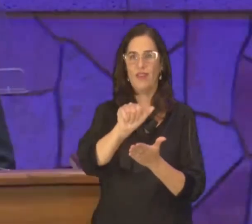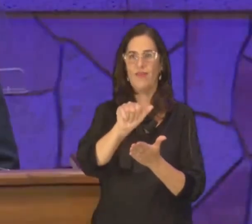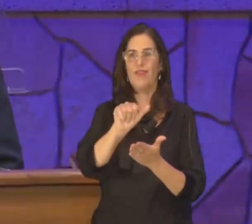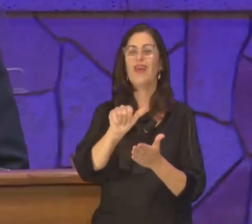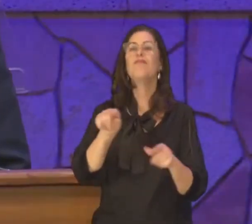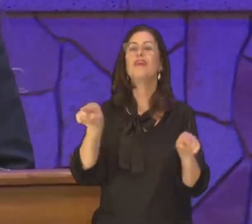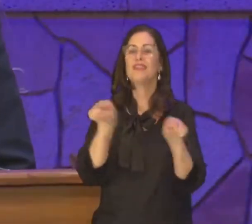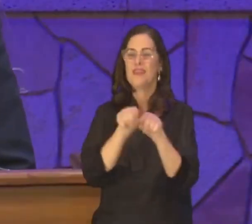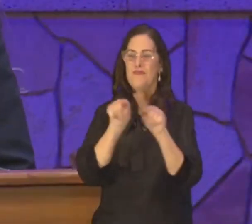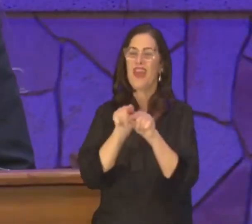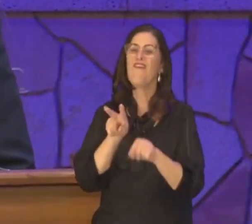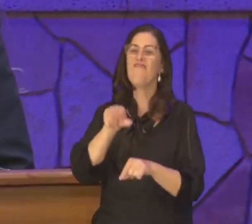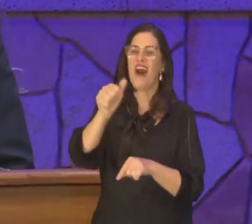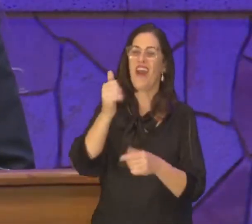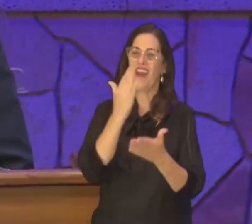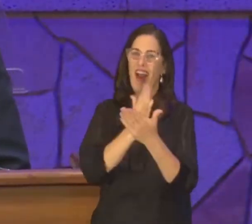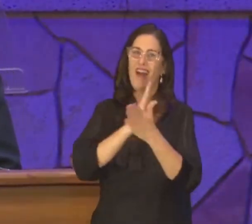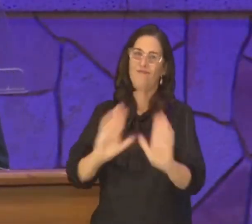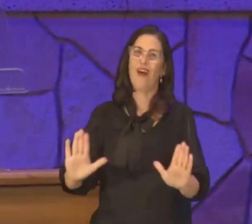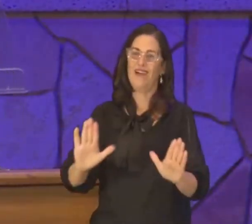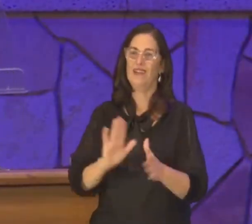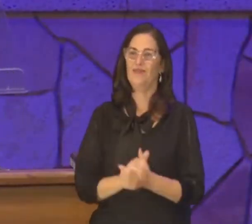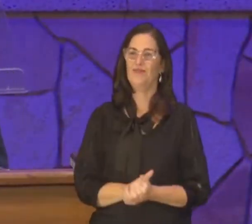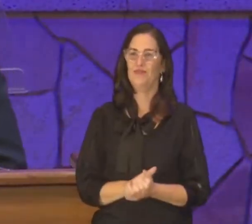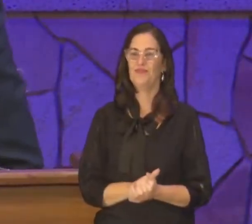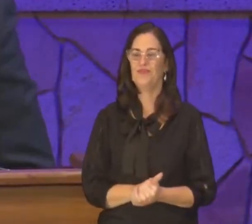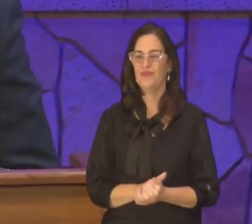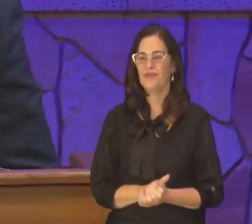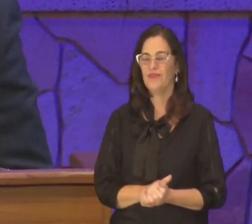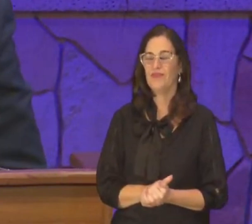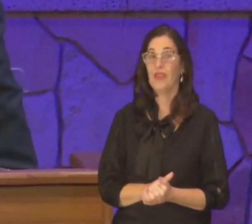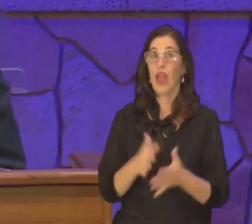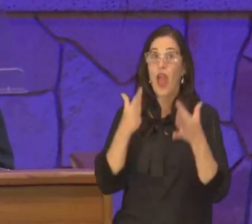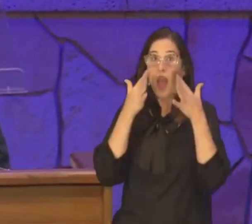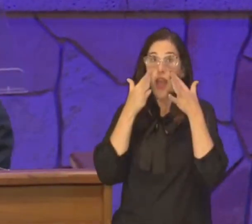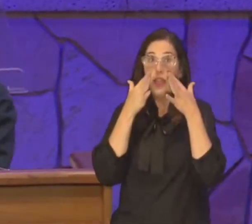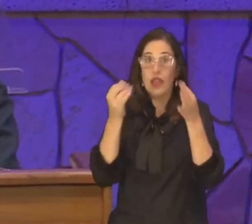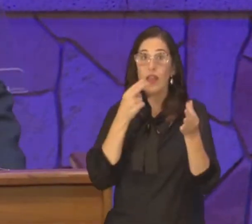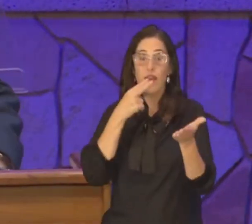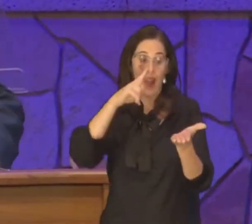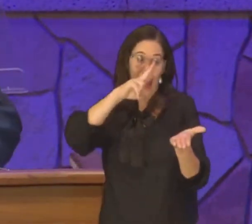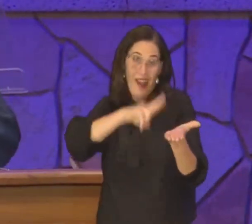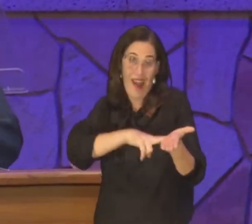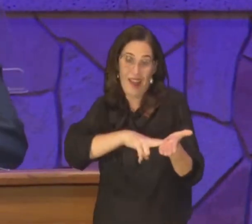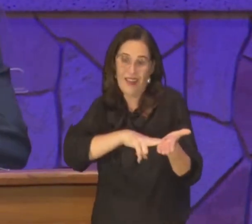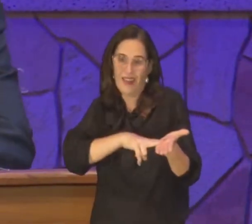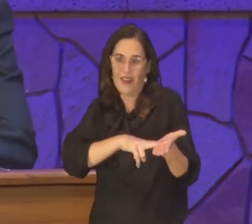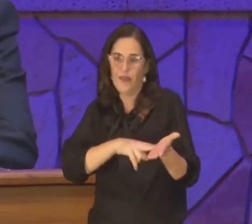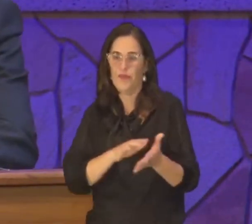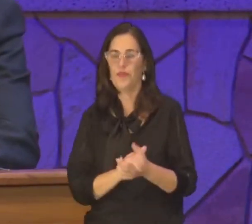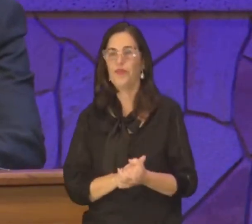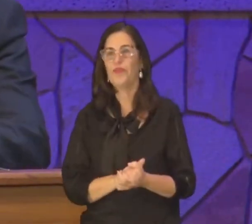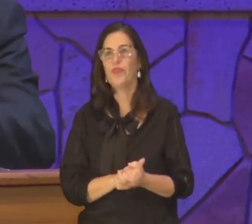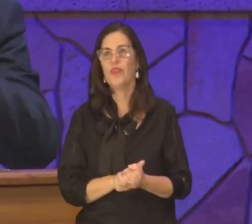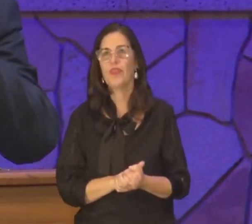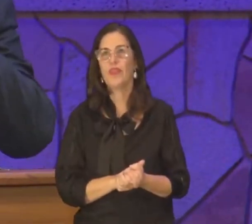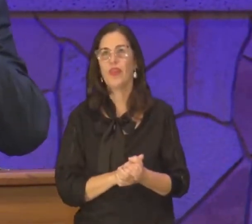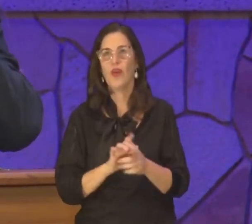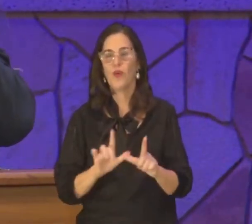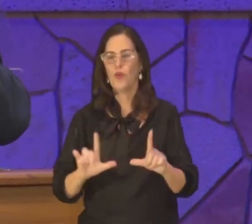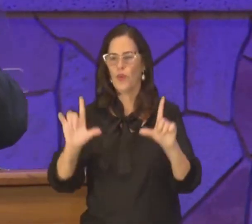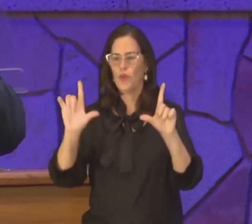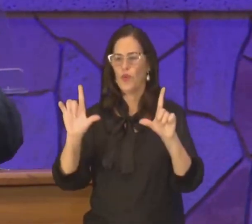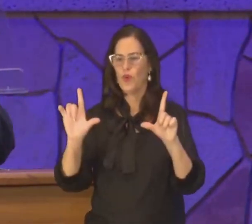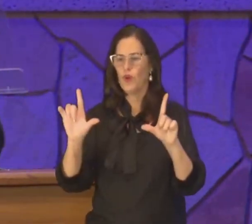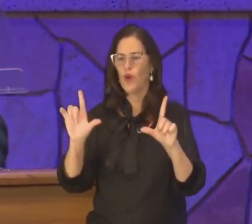vai terminar. Agora, interessante, irmãos, nesta carta, pode colocar o próximo slide, irmão. Qual